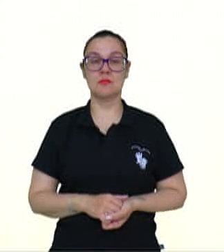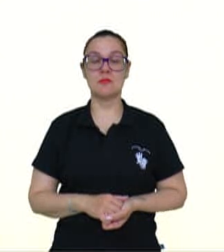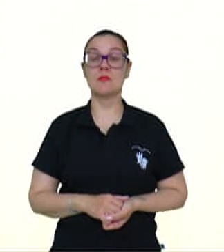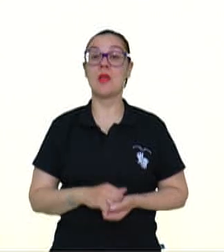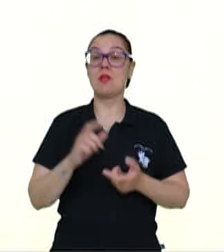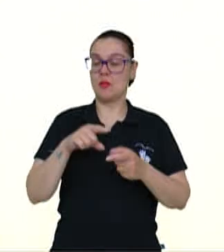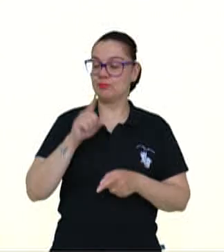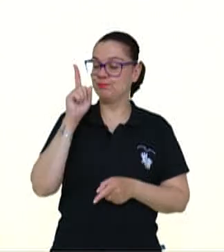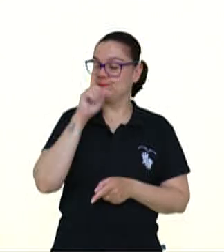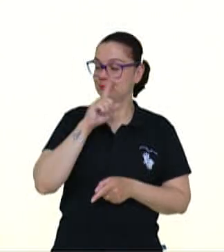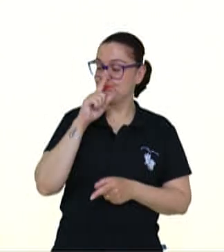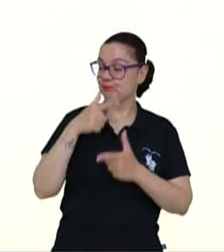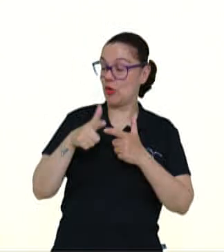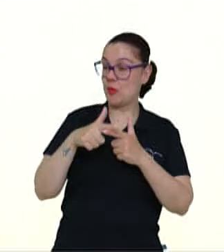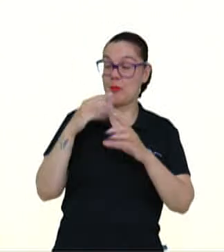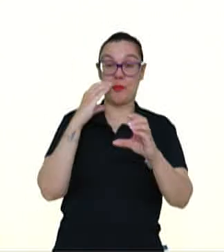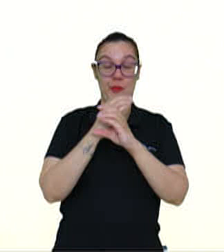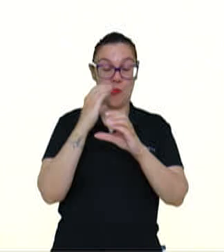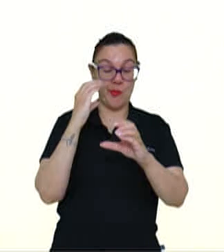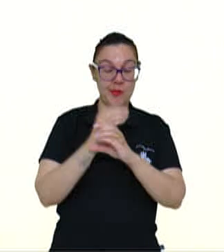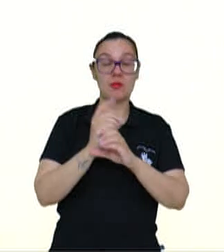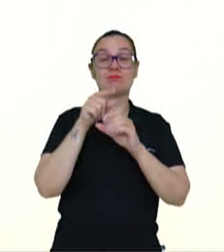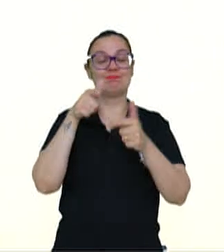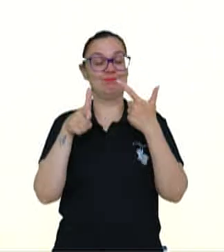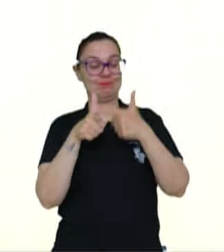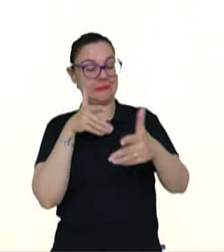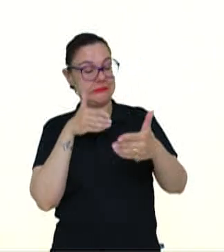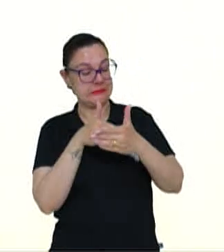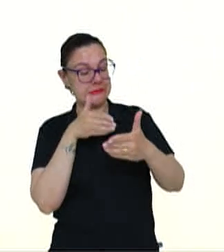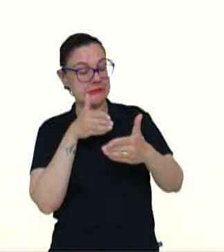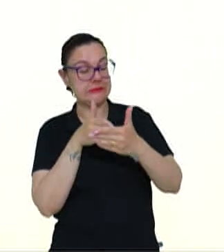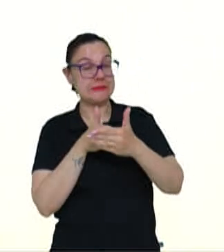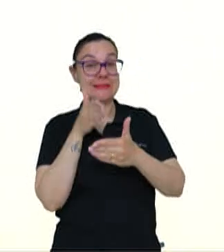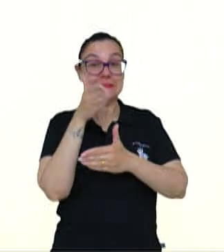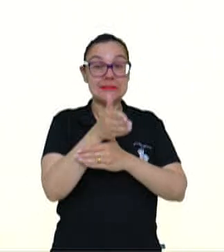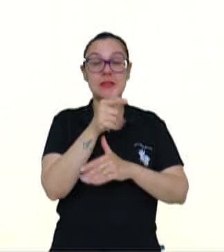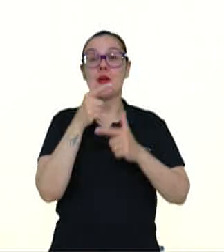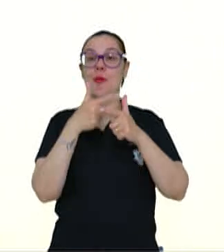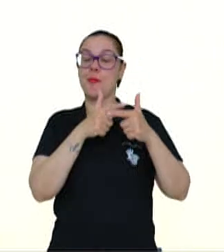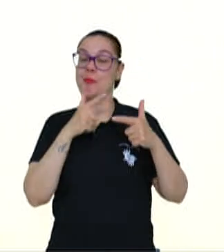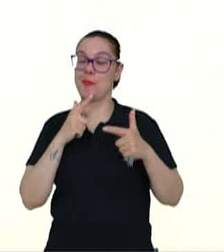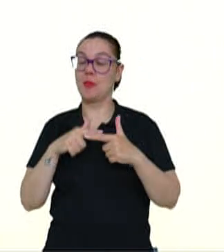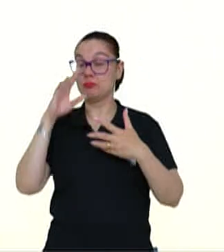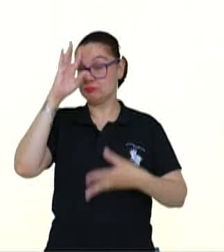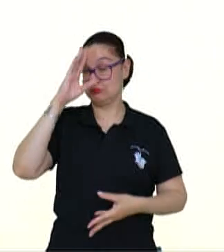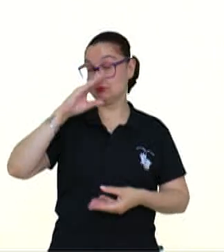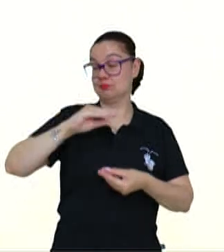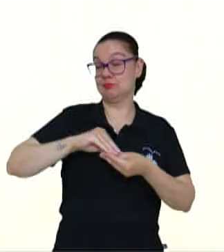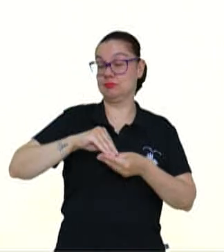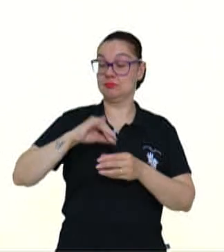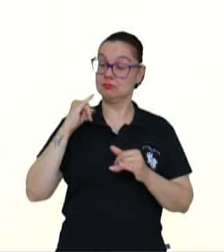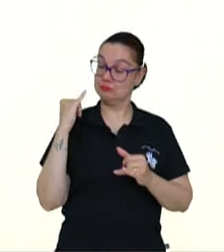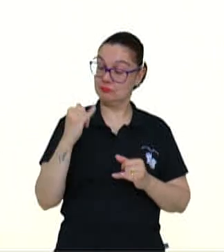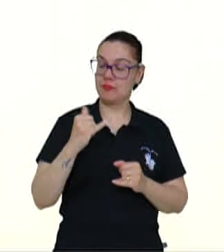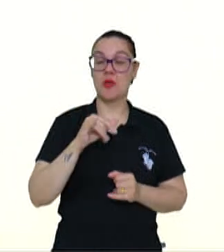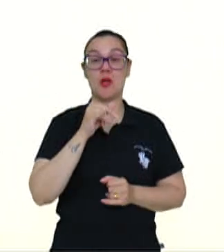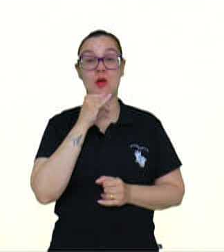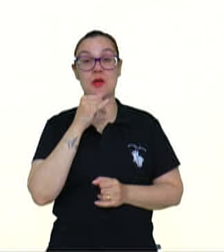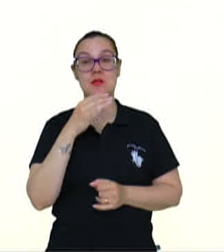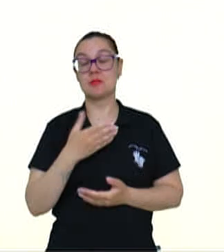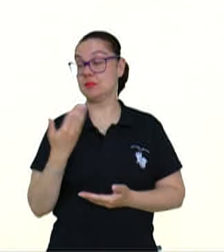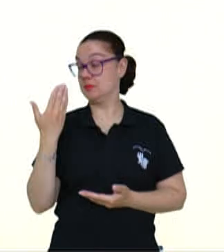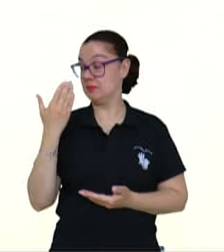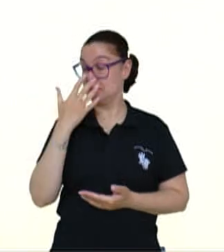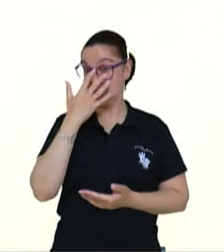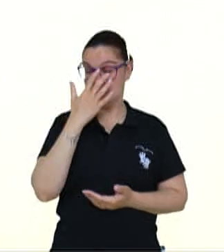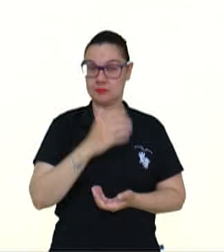Então, as falhas da comunicação podem ser obstáculos que interferem nesse problema do entendimento da mensagem. Um exemplo é